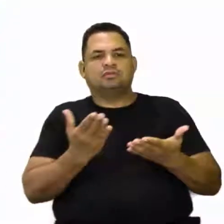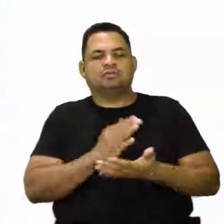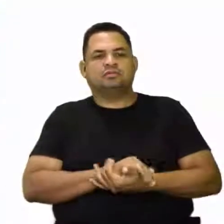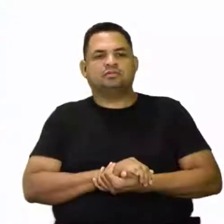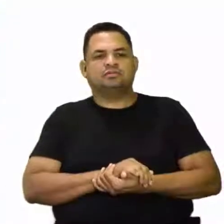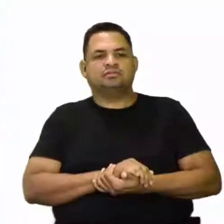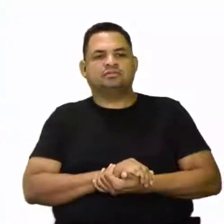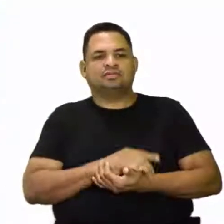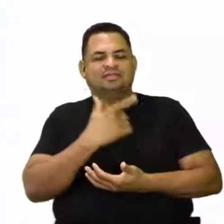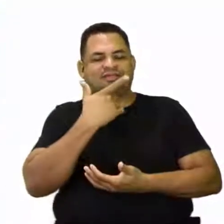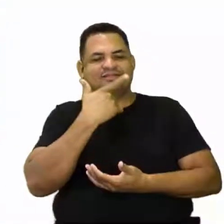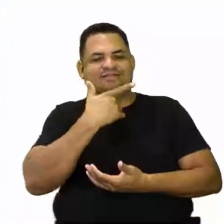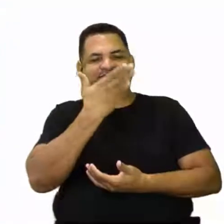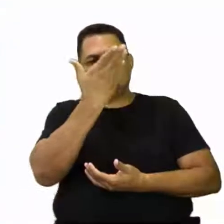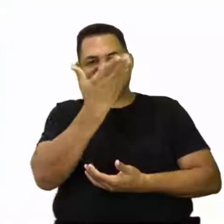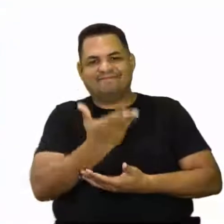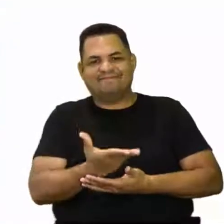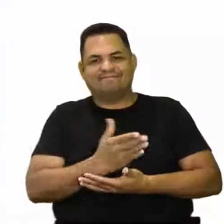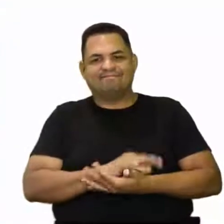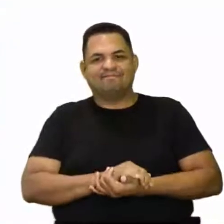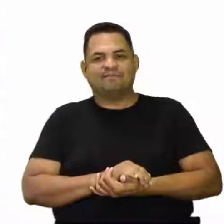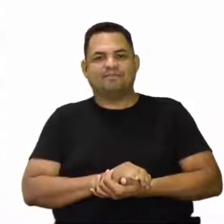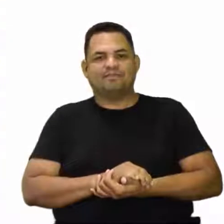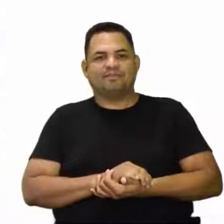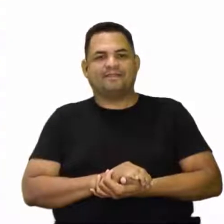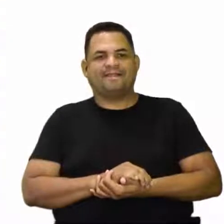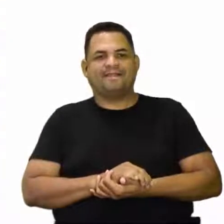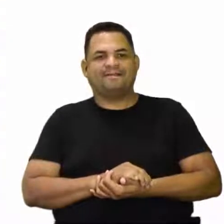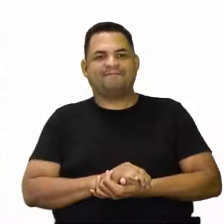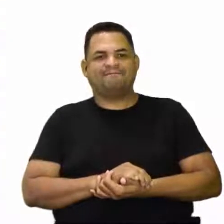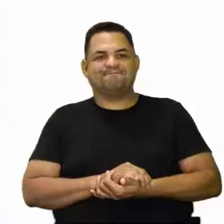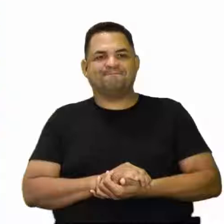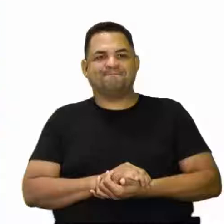Gaturro é uma graça mesmo, né? Gosto mais da Ágata.